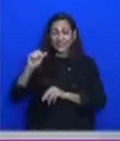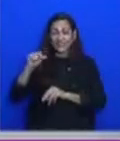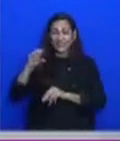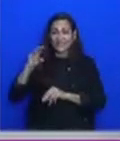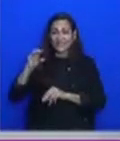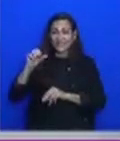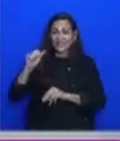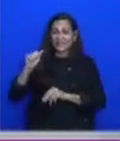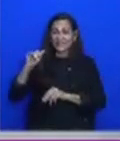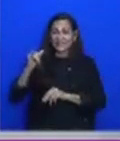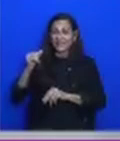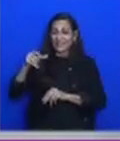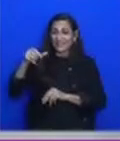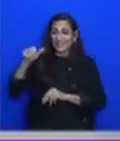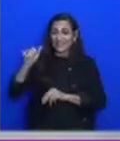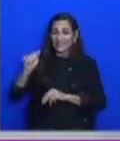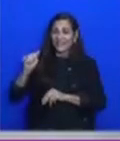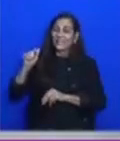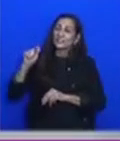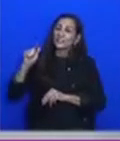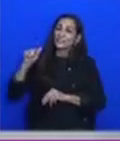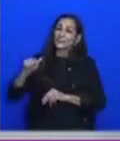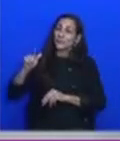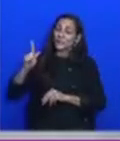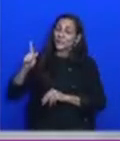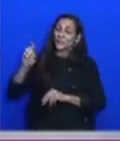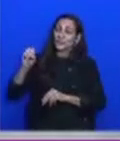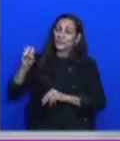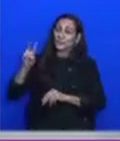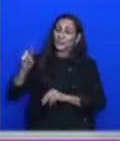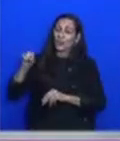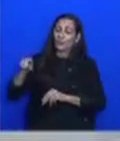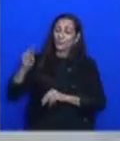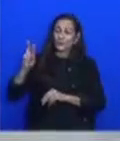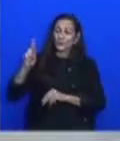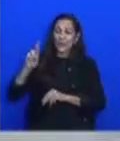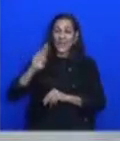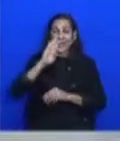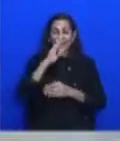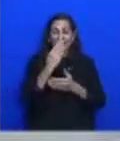loterias.caixa.gov.br. Acredite, aposte e boa sorte!